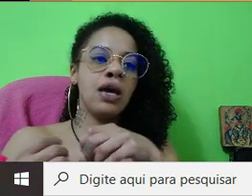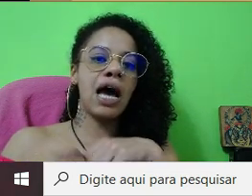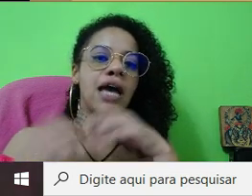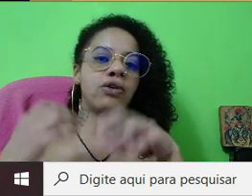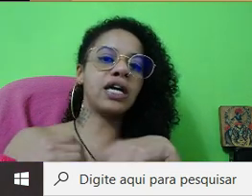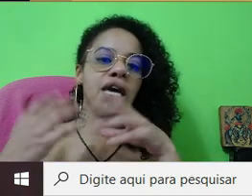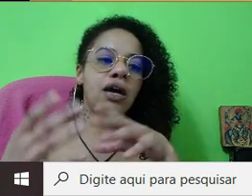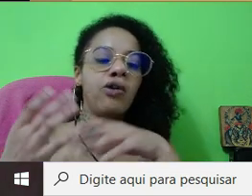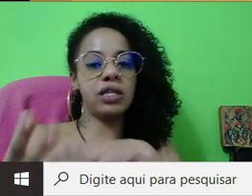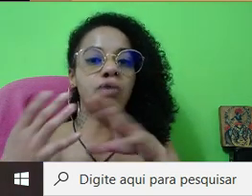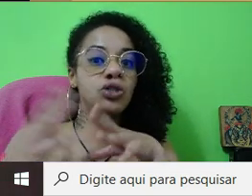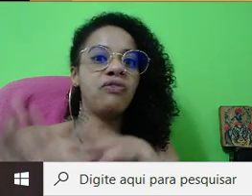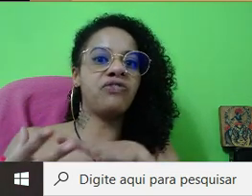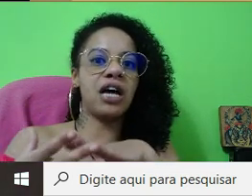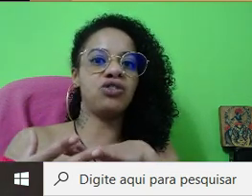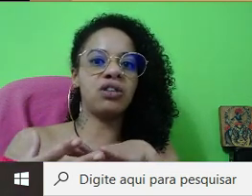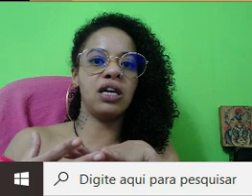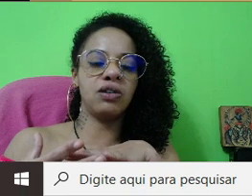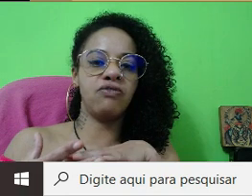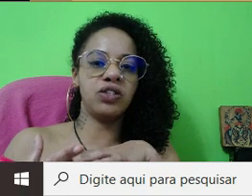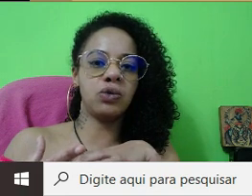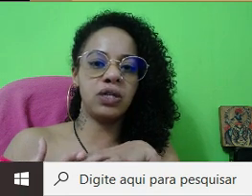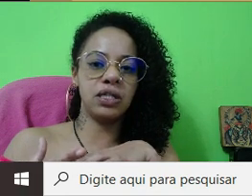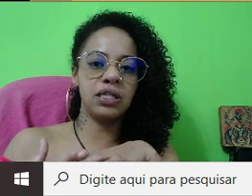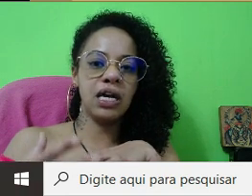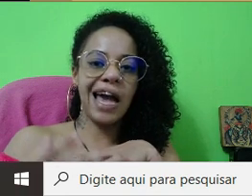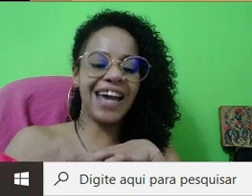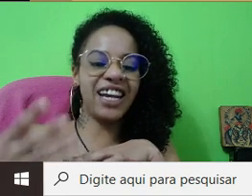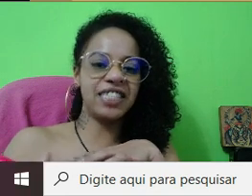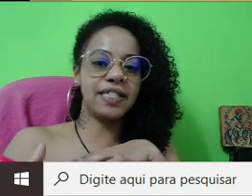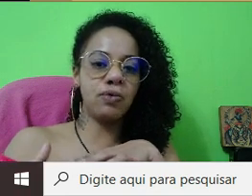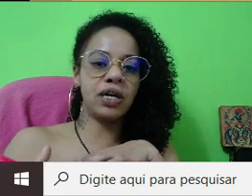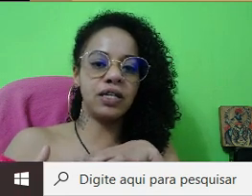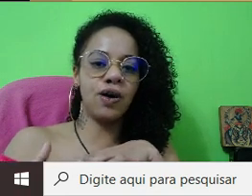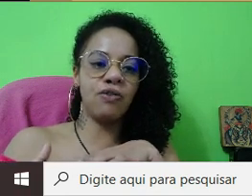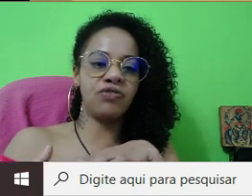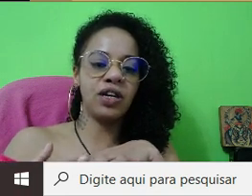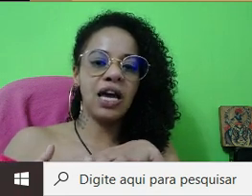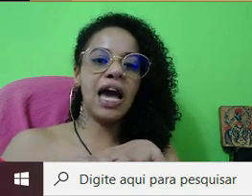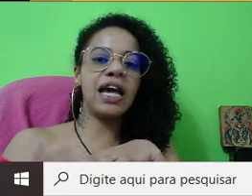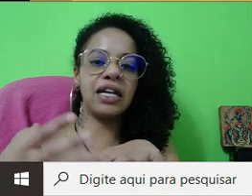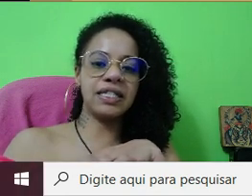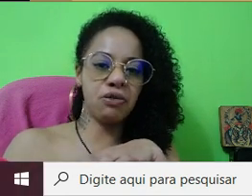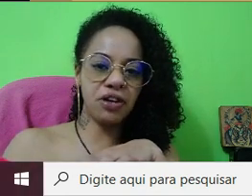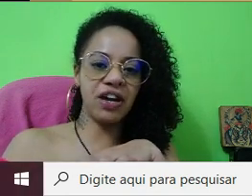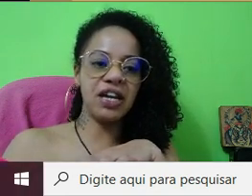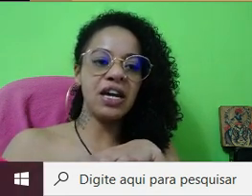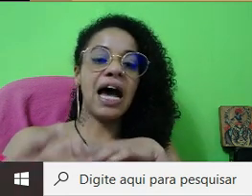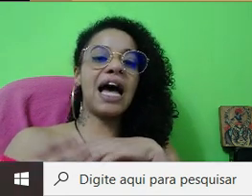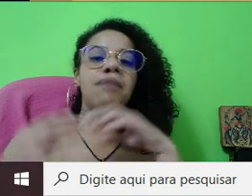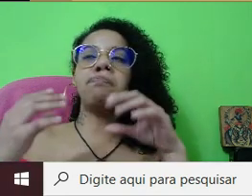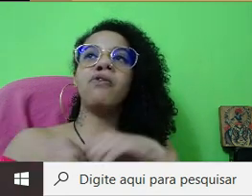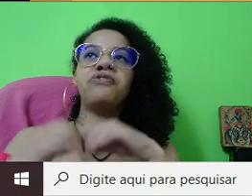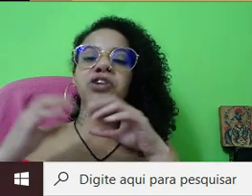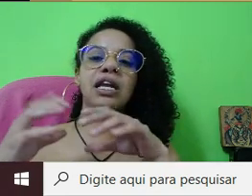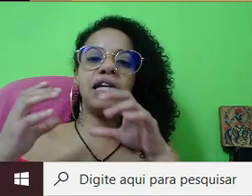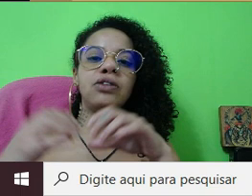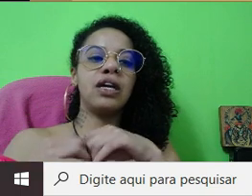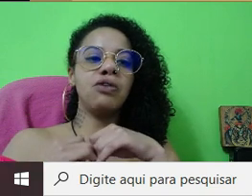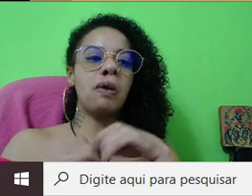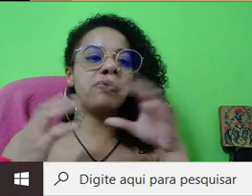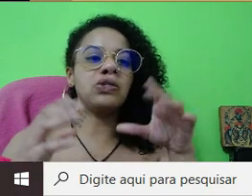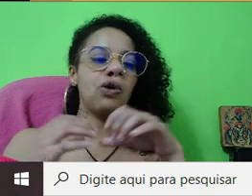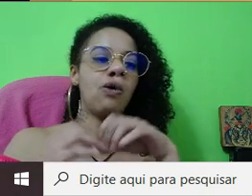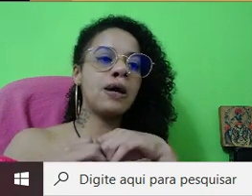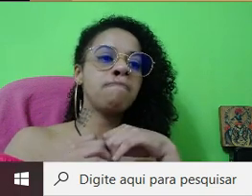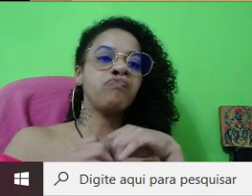você não vai ai eu ganhei ou então isso frágil que resolve as coisas a eleição que resolve é eleição que vai ah pô foi